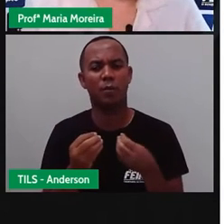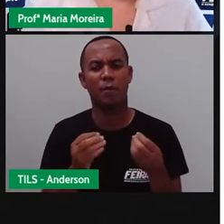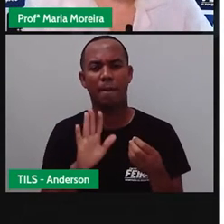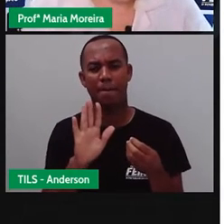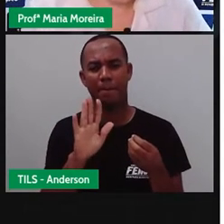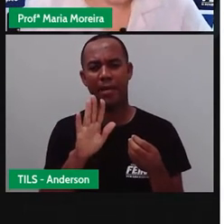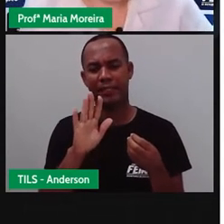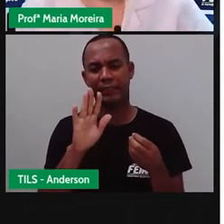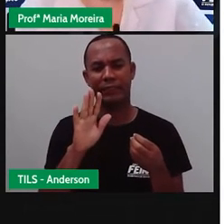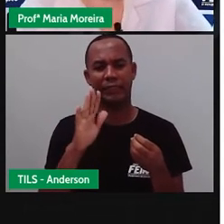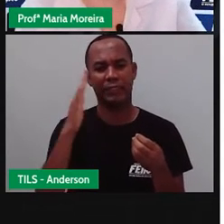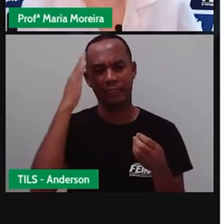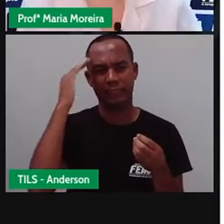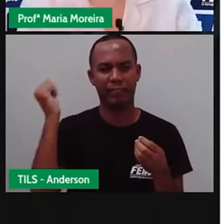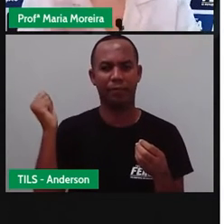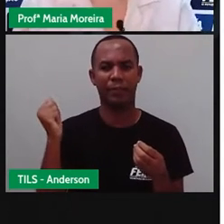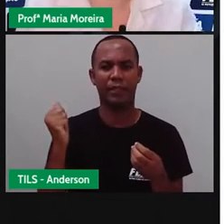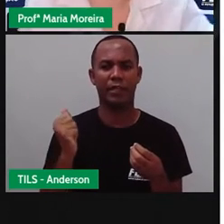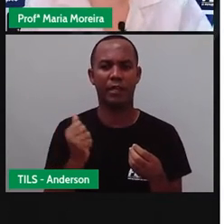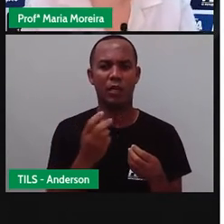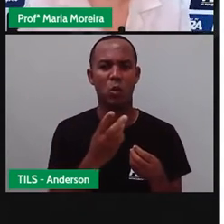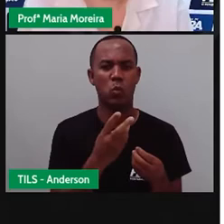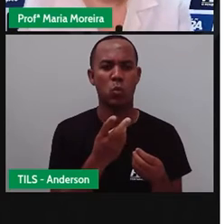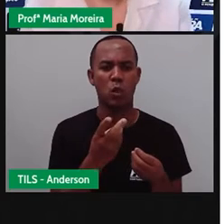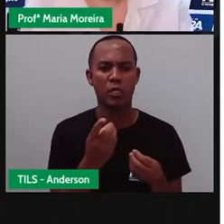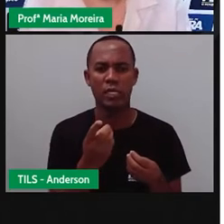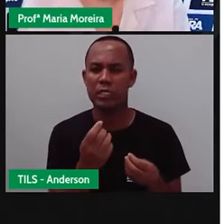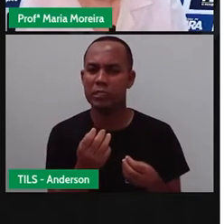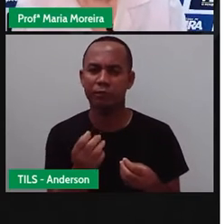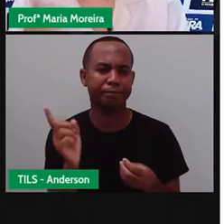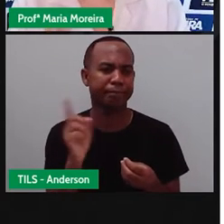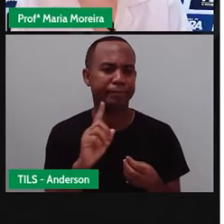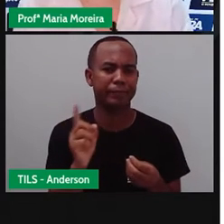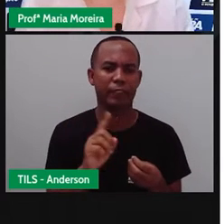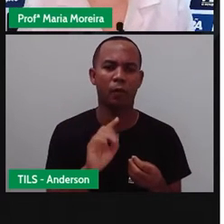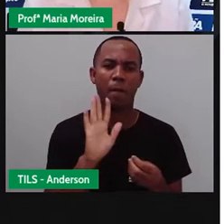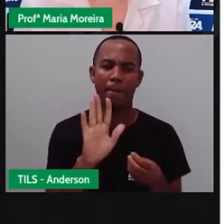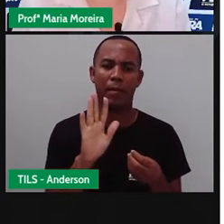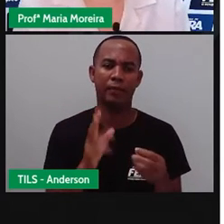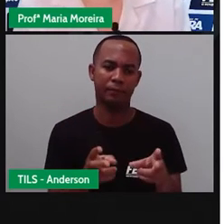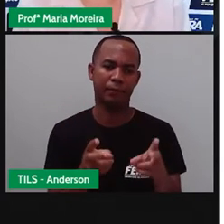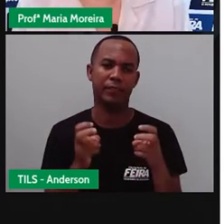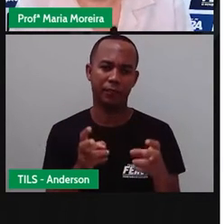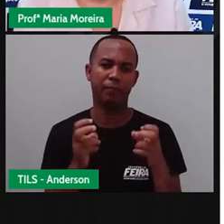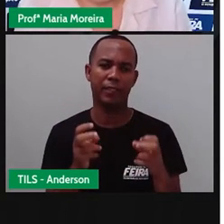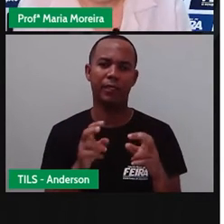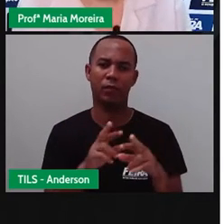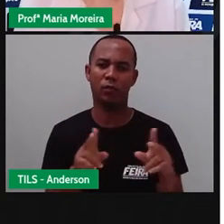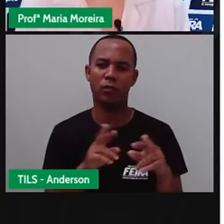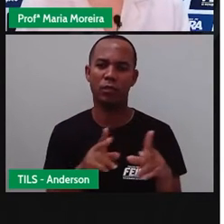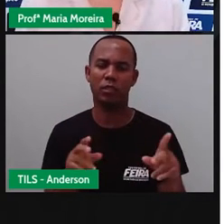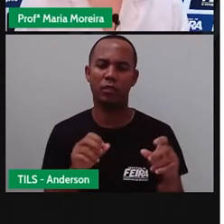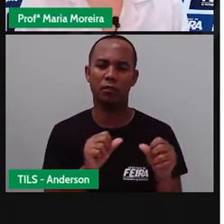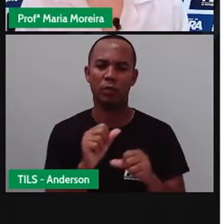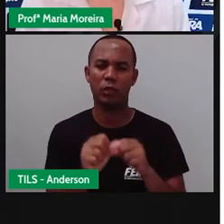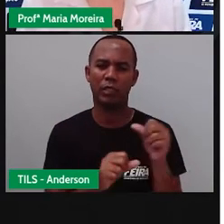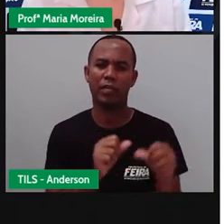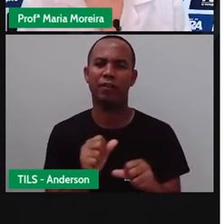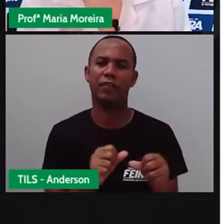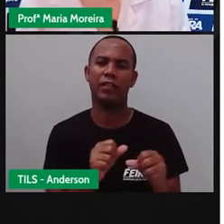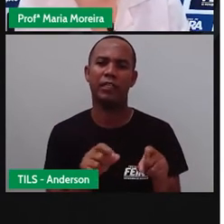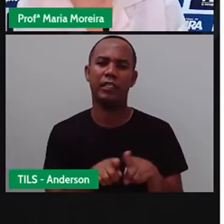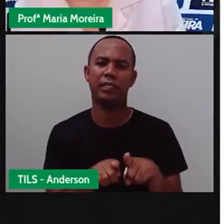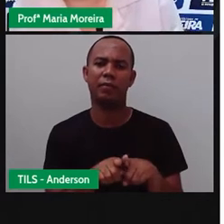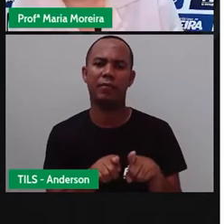sabiam contar sem como a gente aqui agora na região contava dessa maneira que a gente conta mas percebiam que as coisas mudavam numericamente